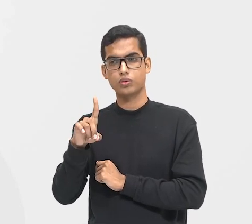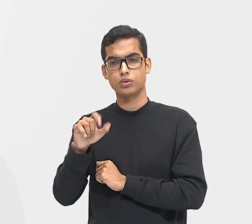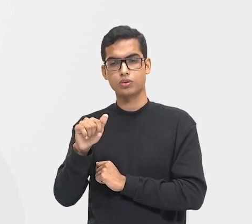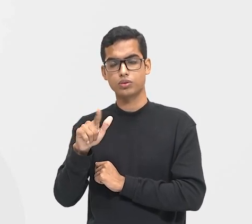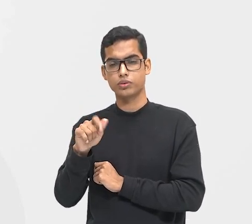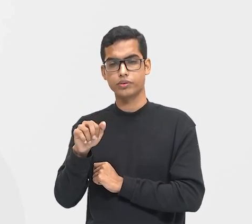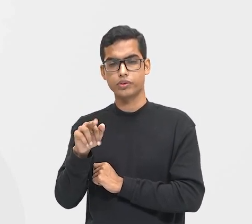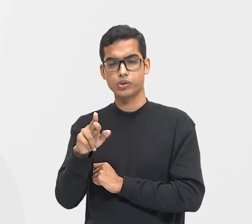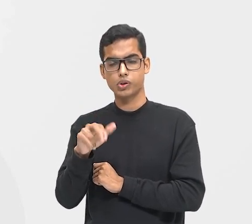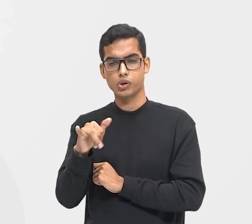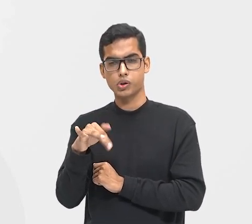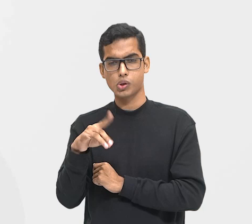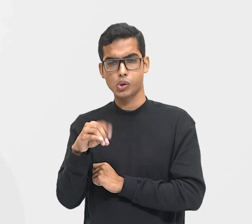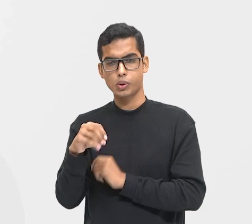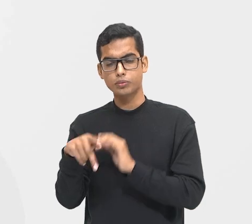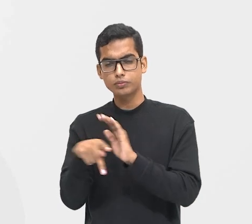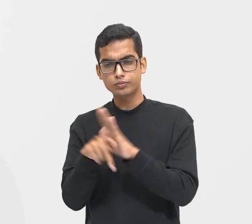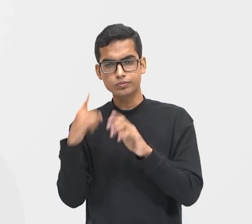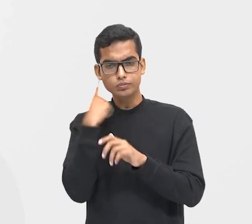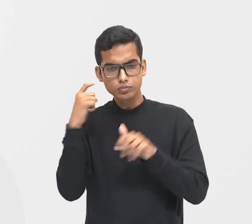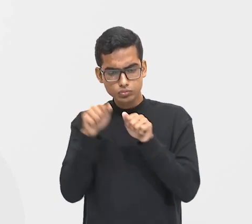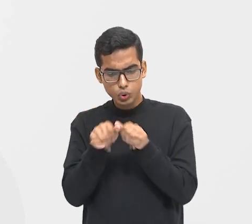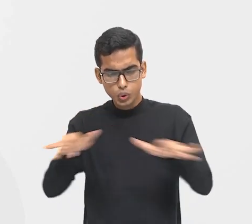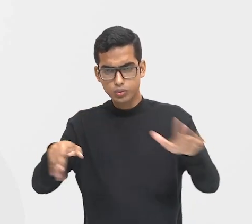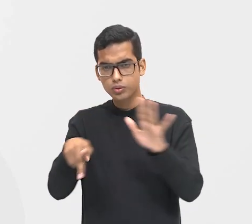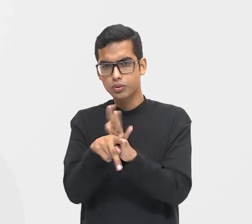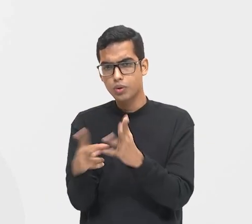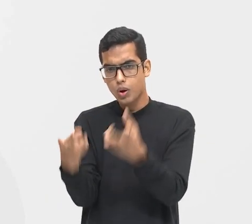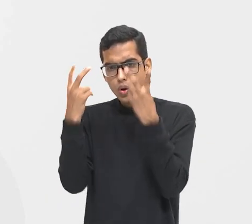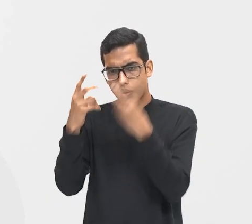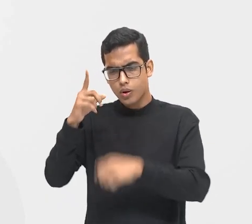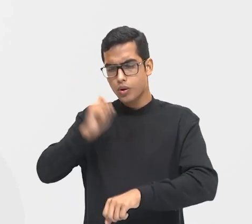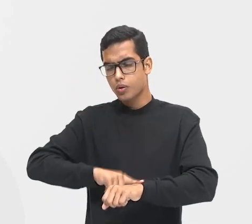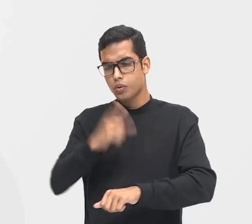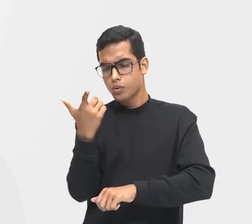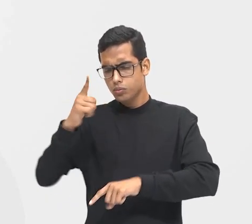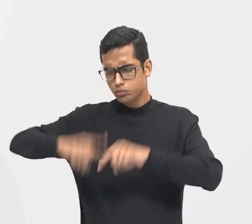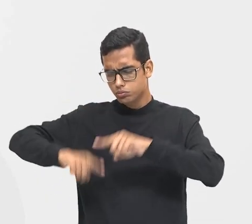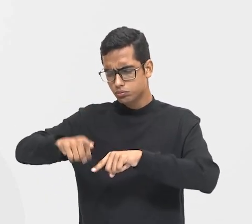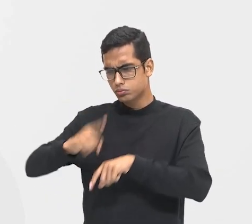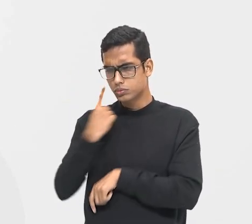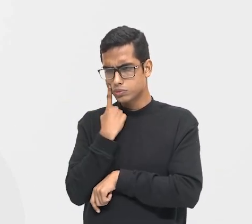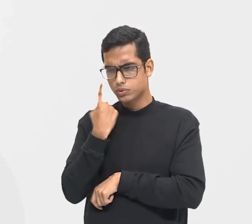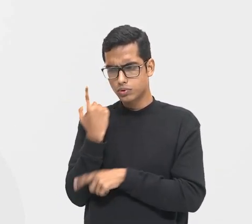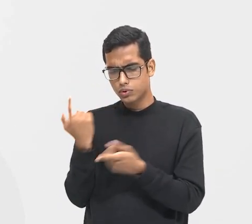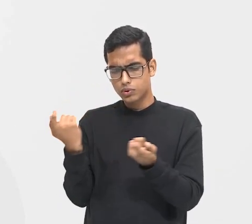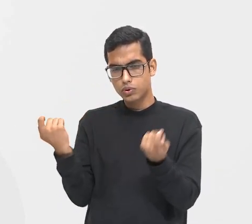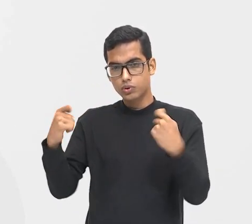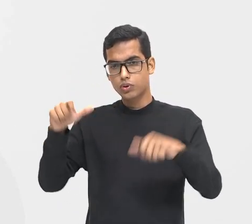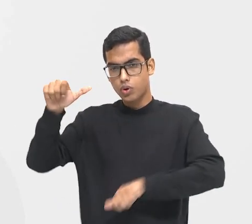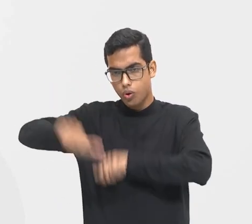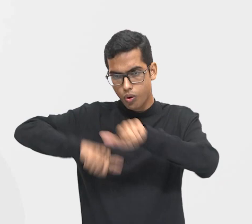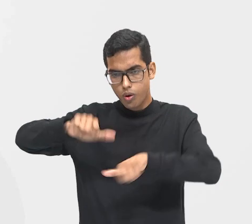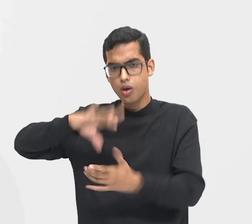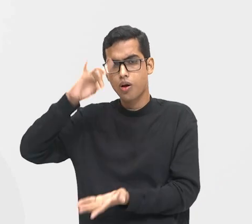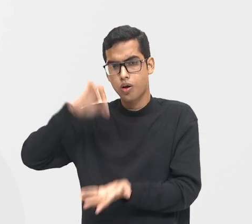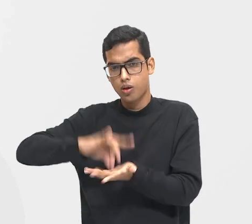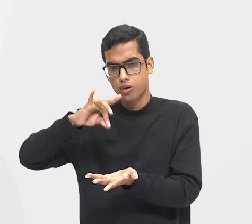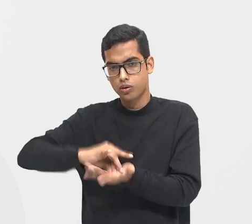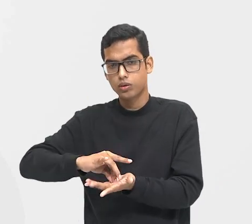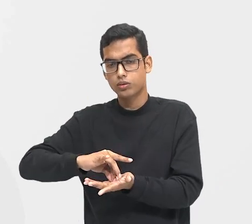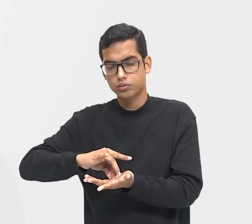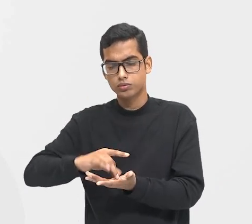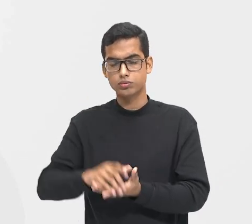Uma onda se propagando em um determinado meio, ao se deparar com um obstáculo, ela pode